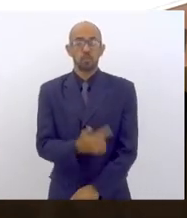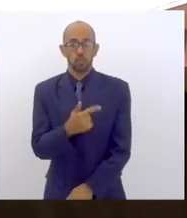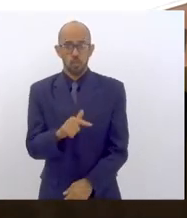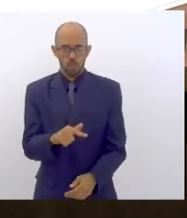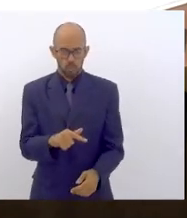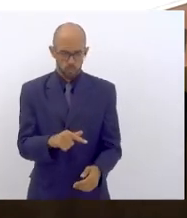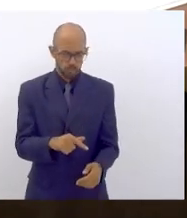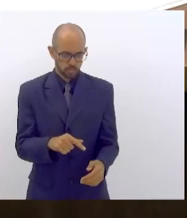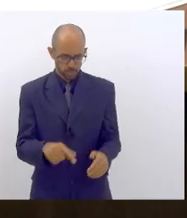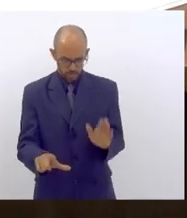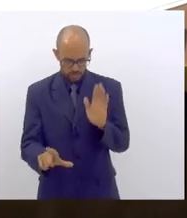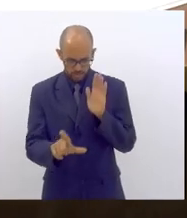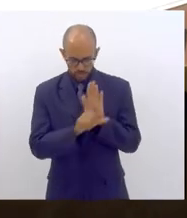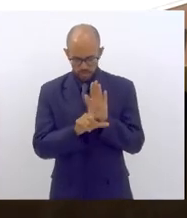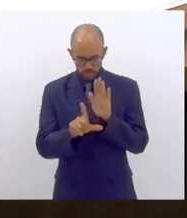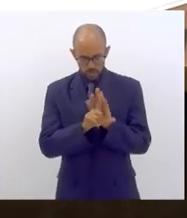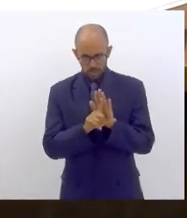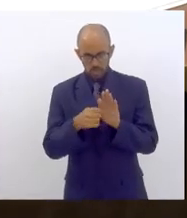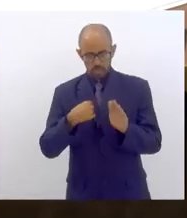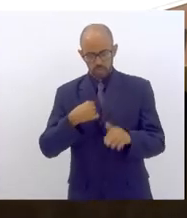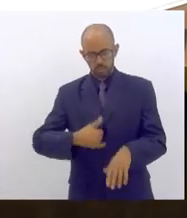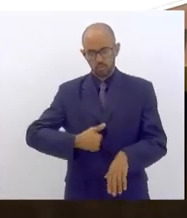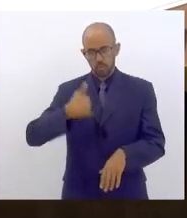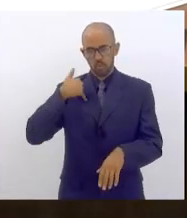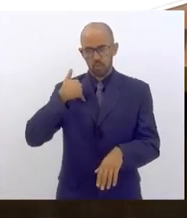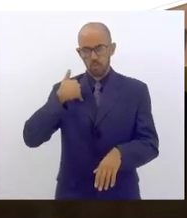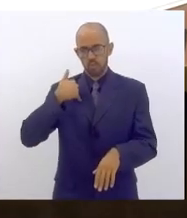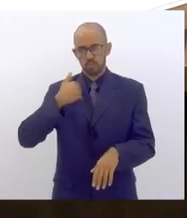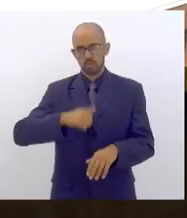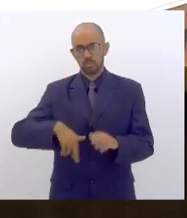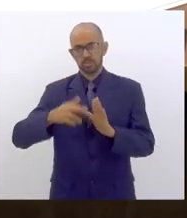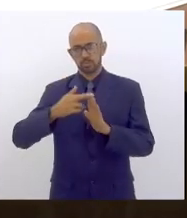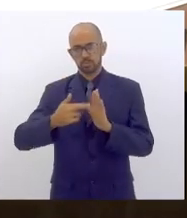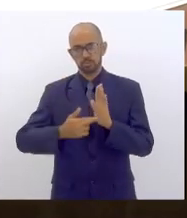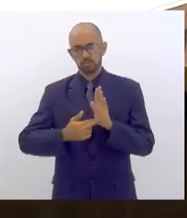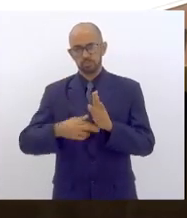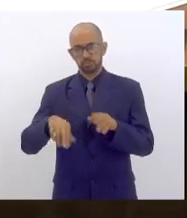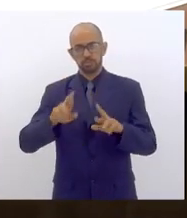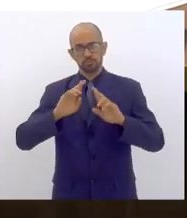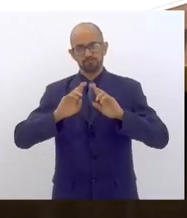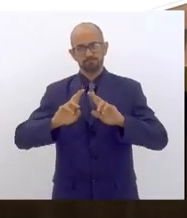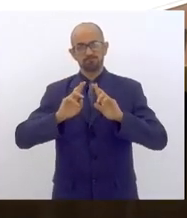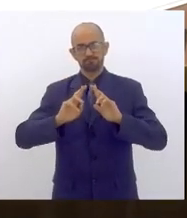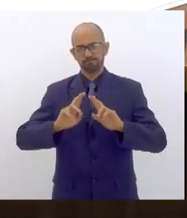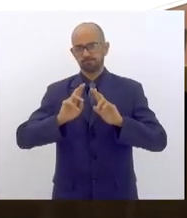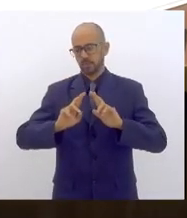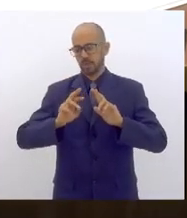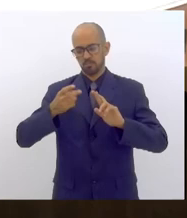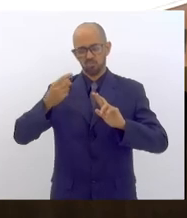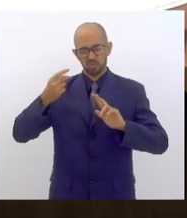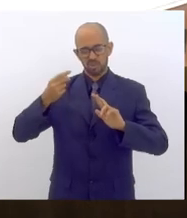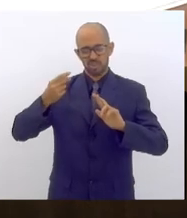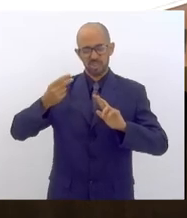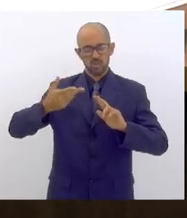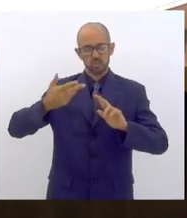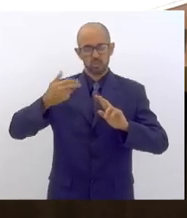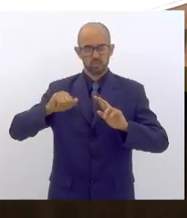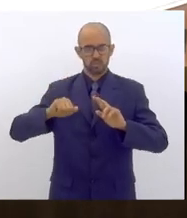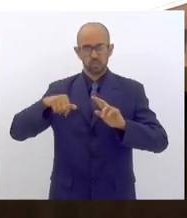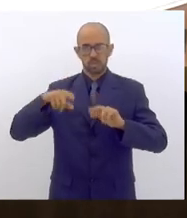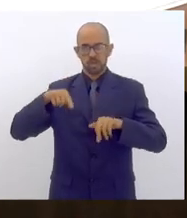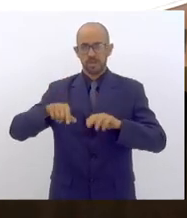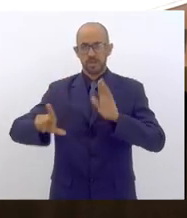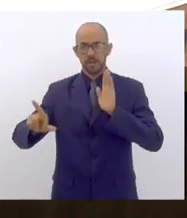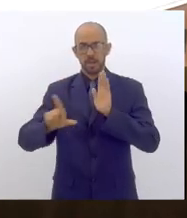e uma outra lei, que eu também me orgulho muito de ter sido relator, uma lei aguardada por anos, é a Lei Orgânica da